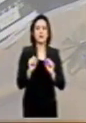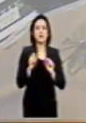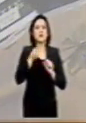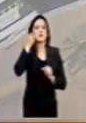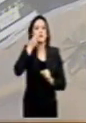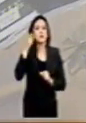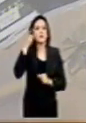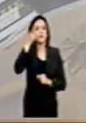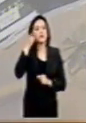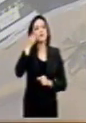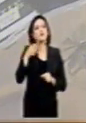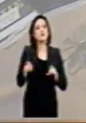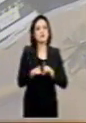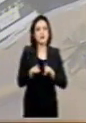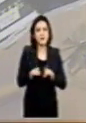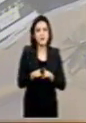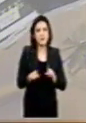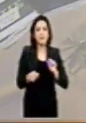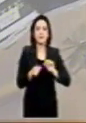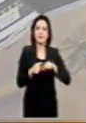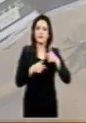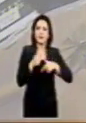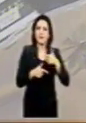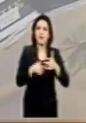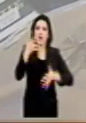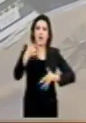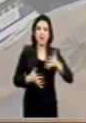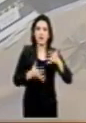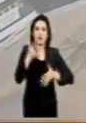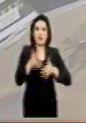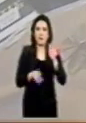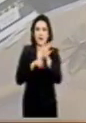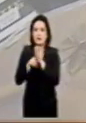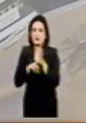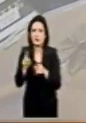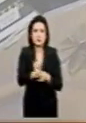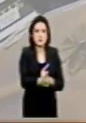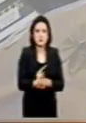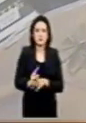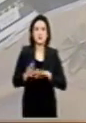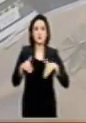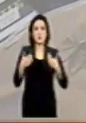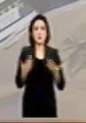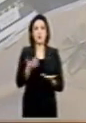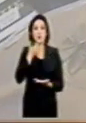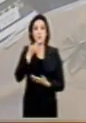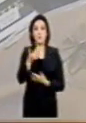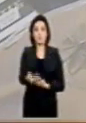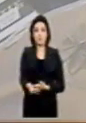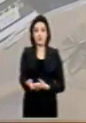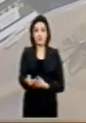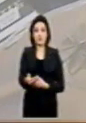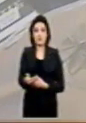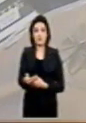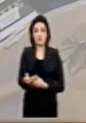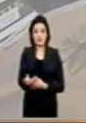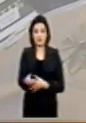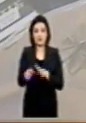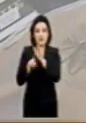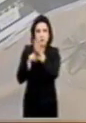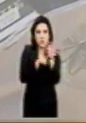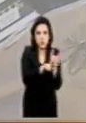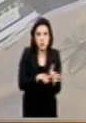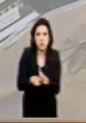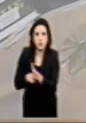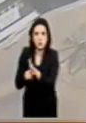também atuaram para atrapalhar as investigações quando solicitaram varreduras. De tal modo,